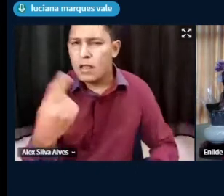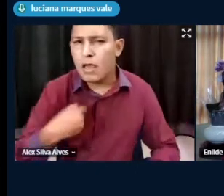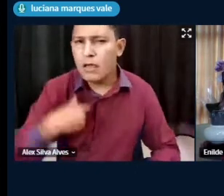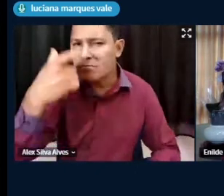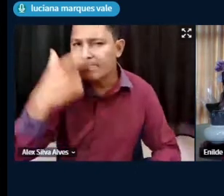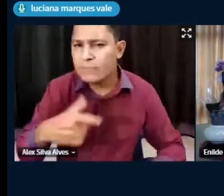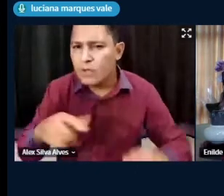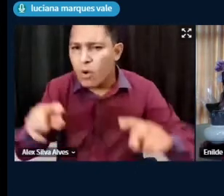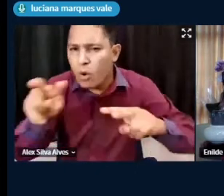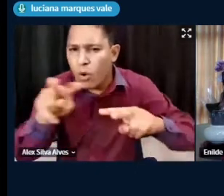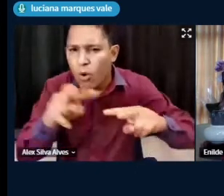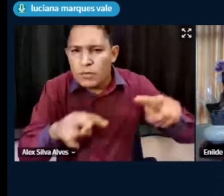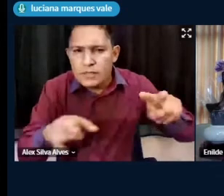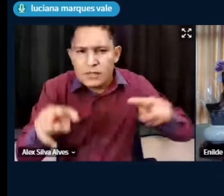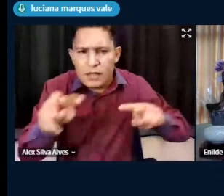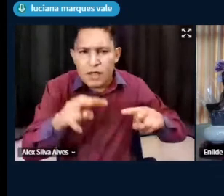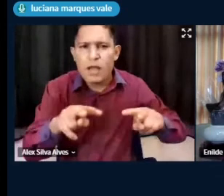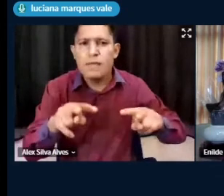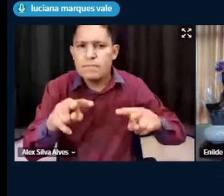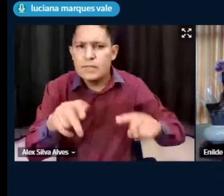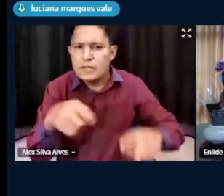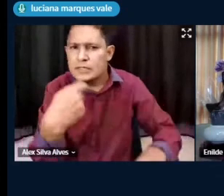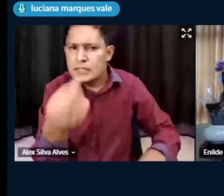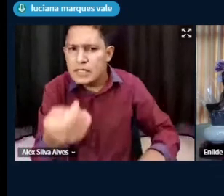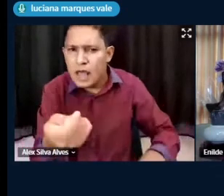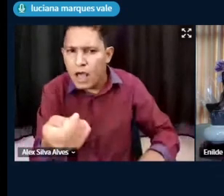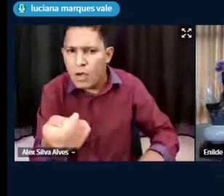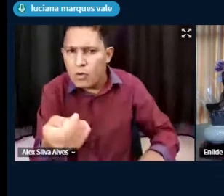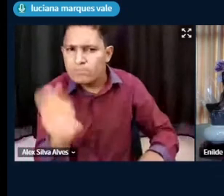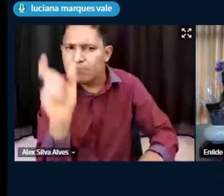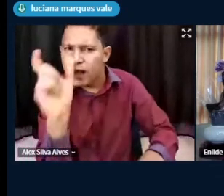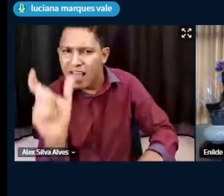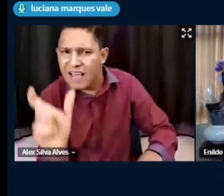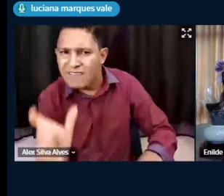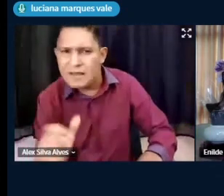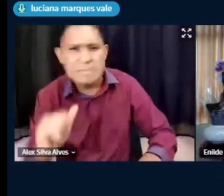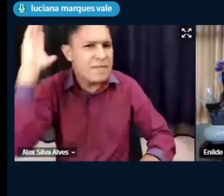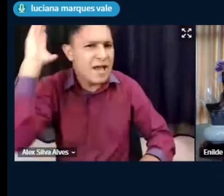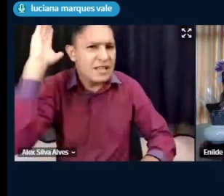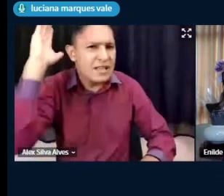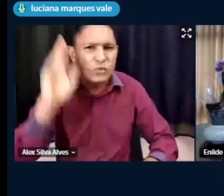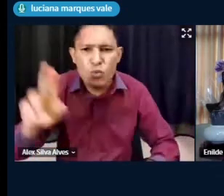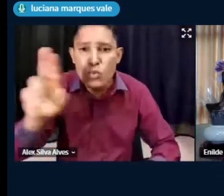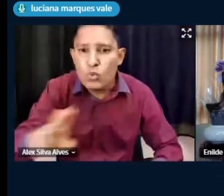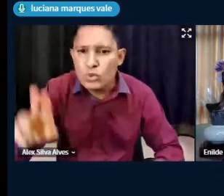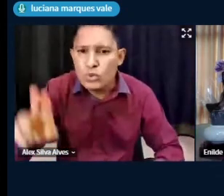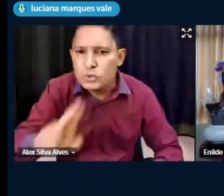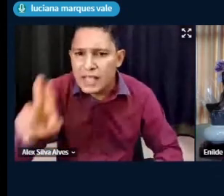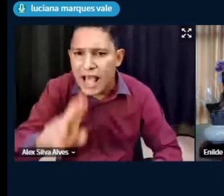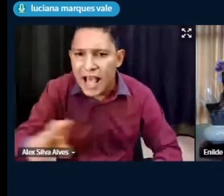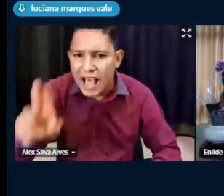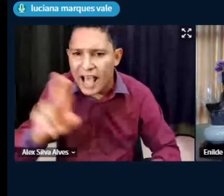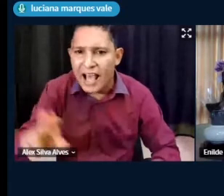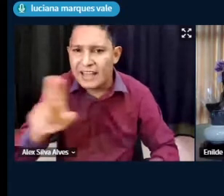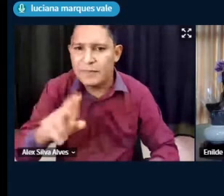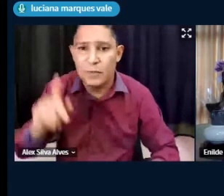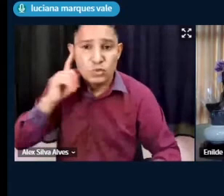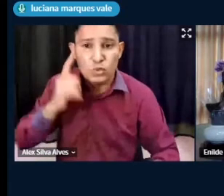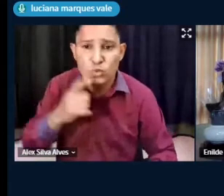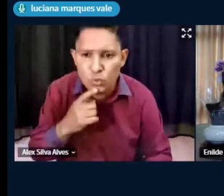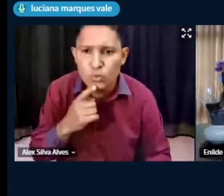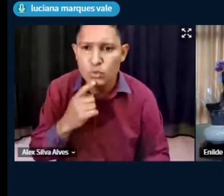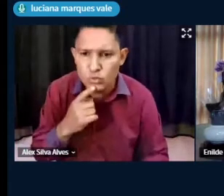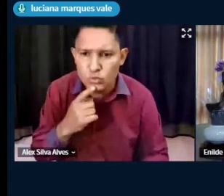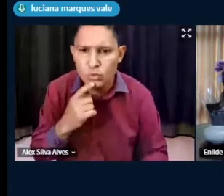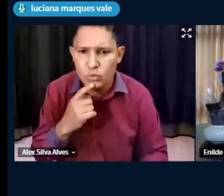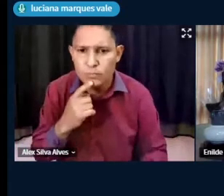diferenças linguísticas específicas do campo da informática. Então, primeiro, observamos